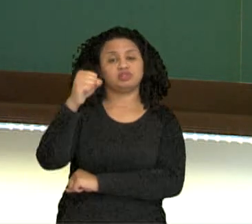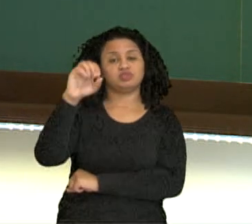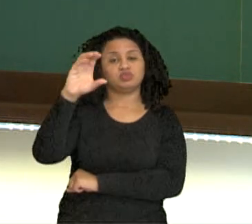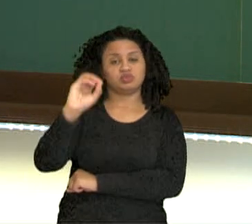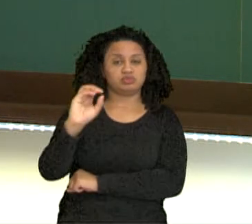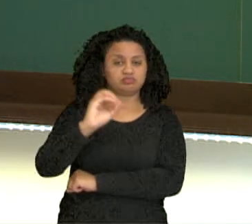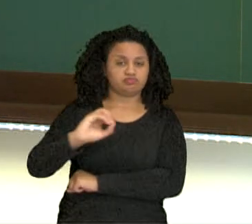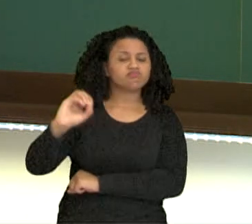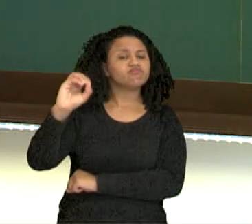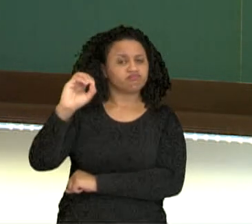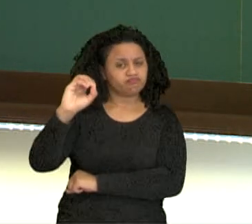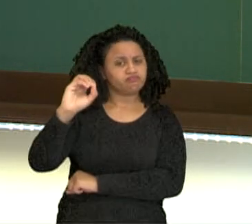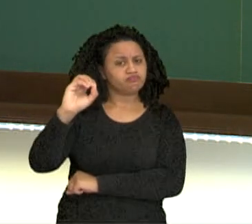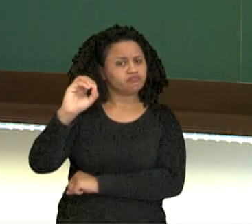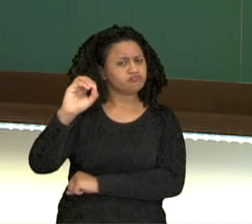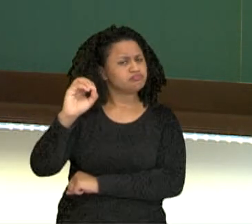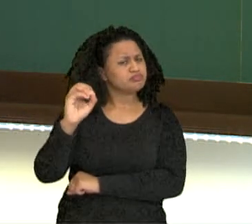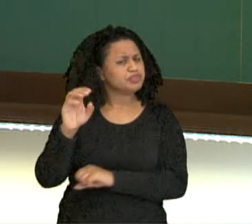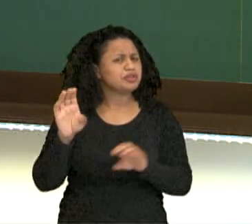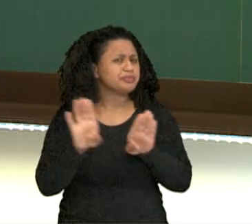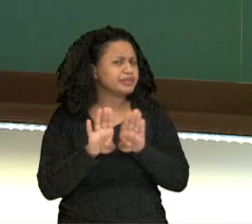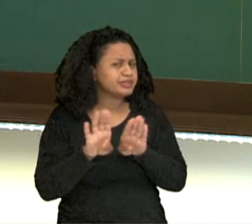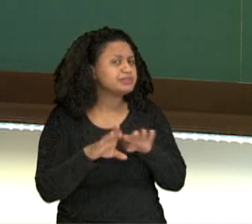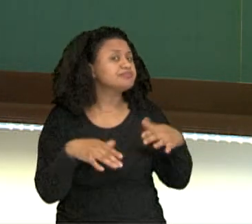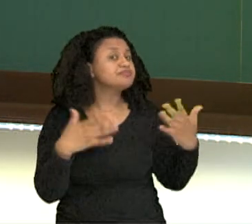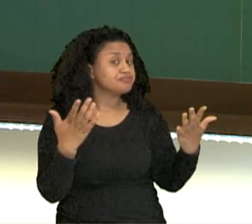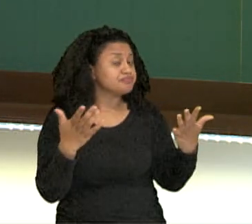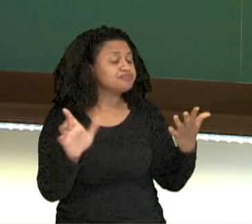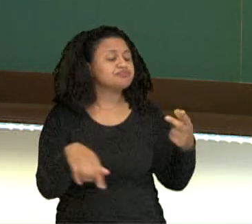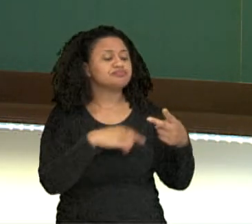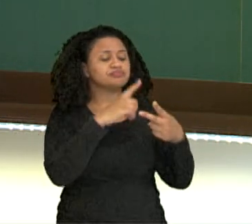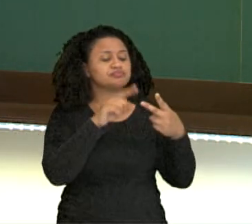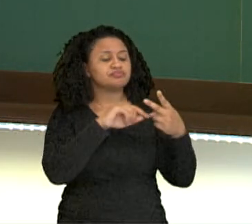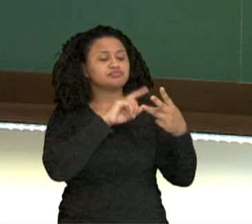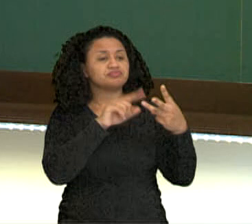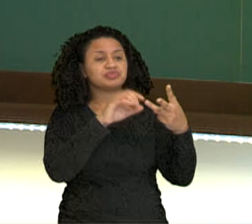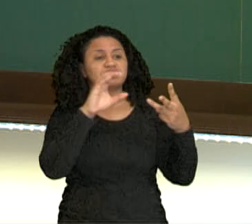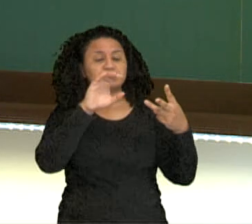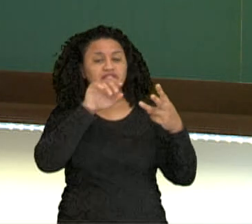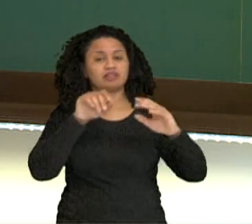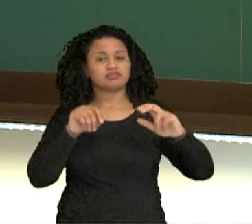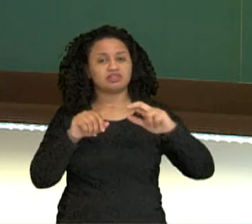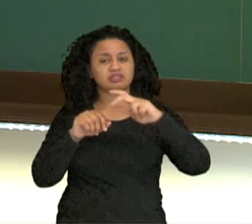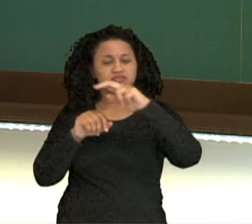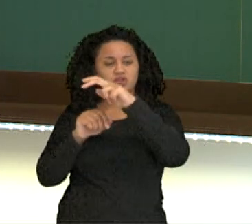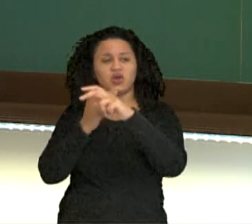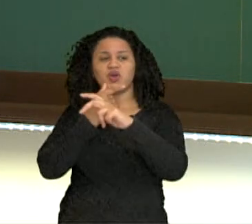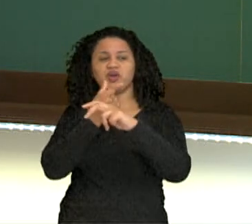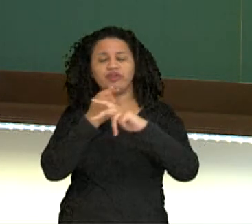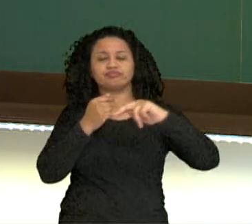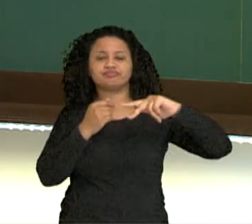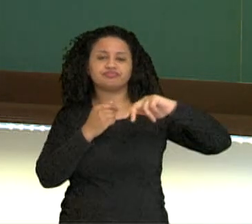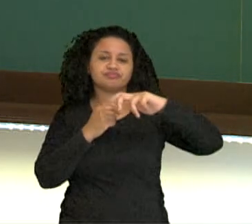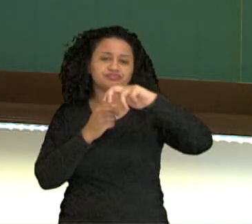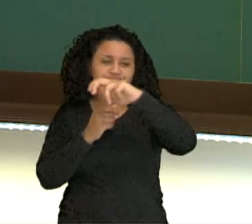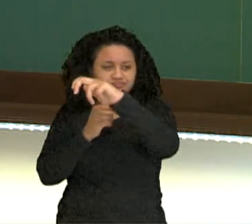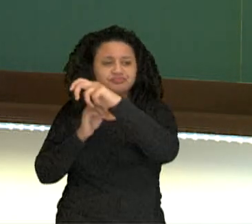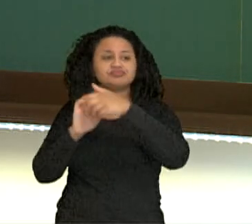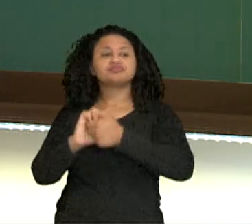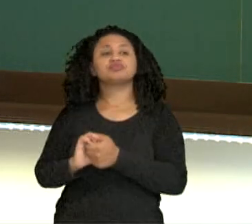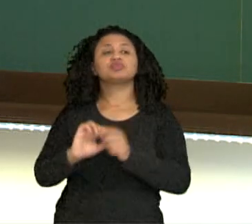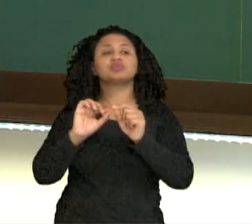vai dar 180 também. E o último lá da escada, que tem o rapaz ali subindo os